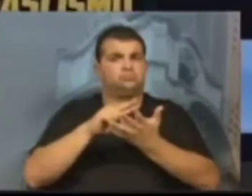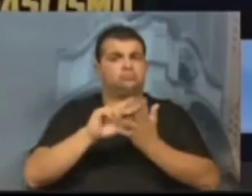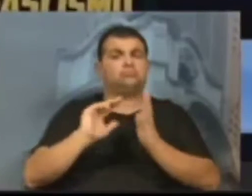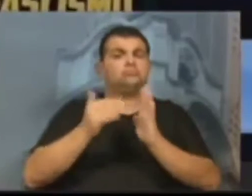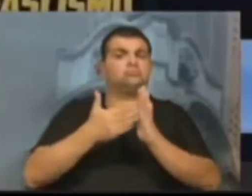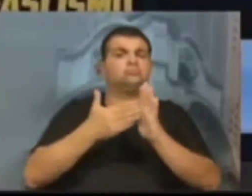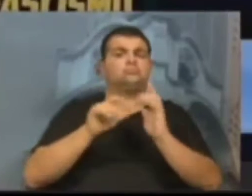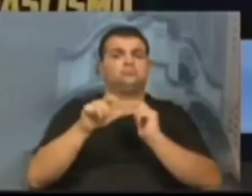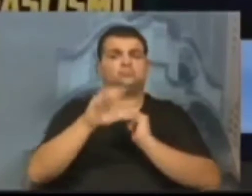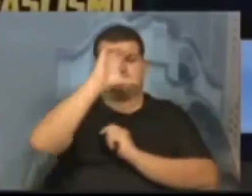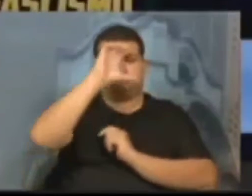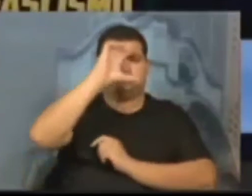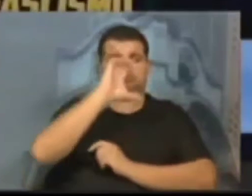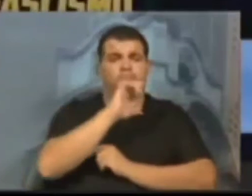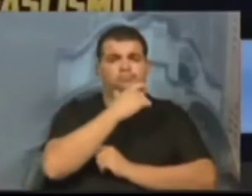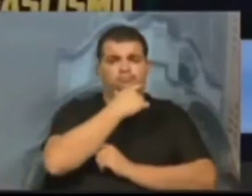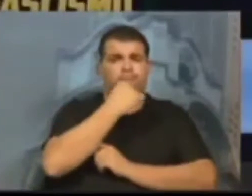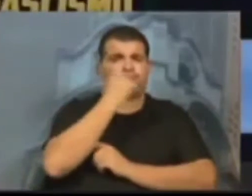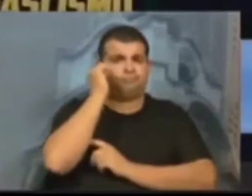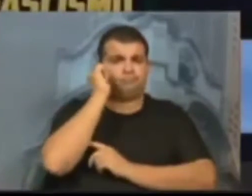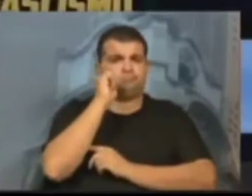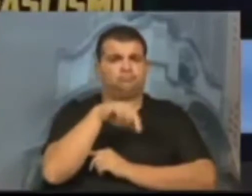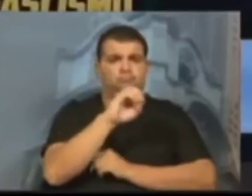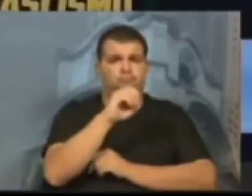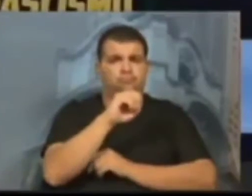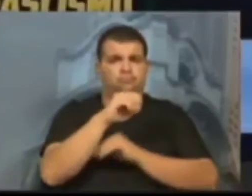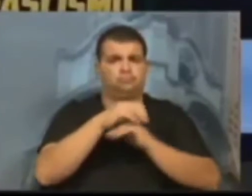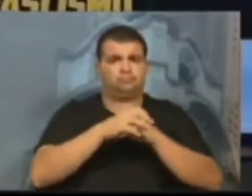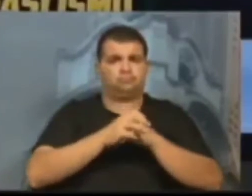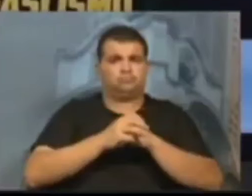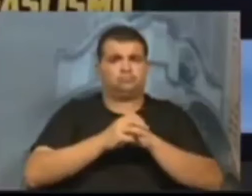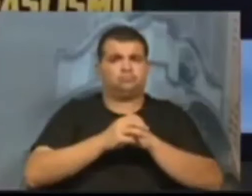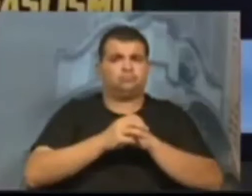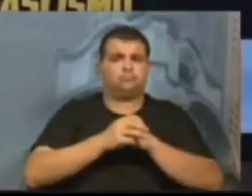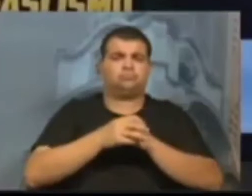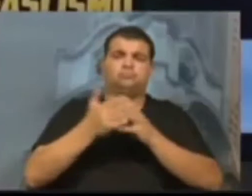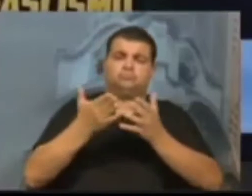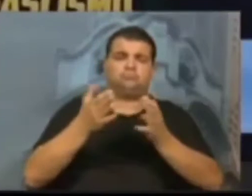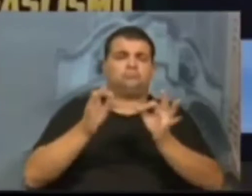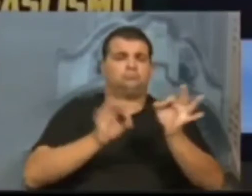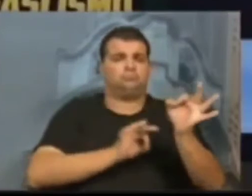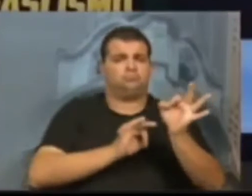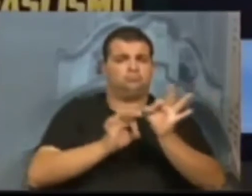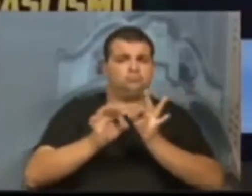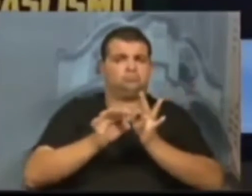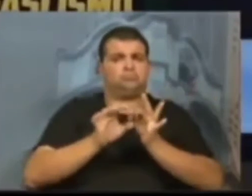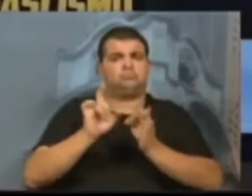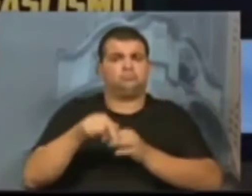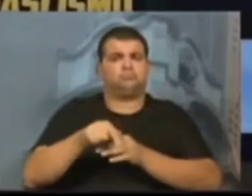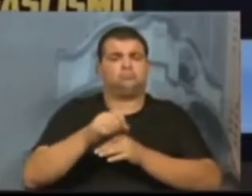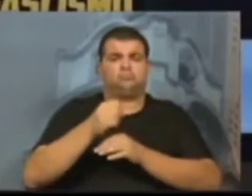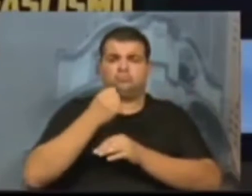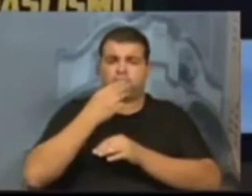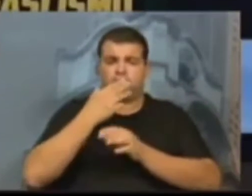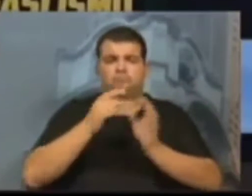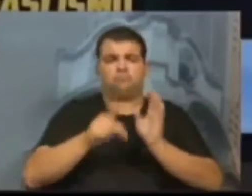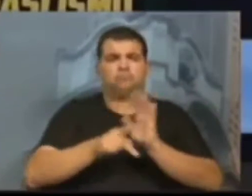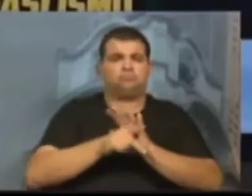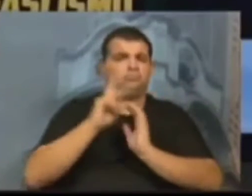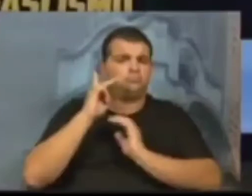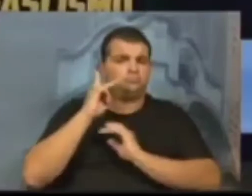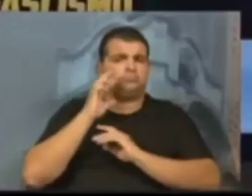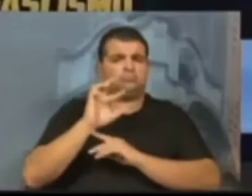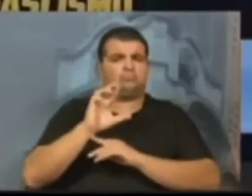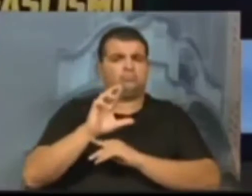os cidadãos e cidadãs de Porto Alegre, esse projeto é o projeto do vereador José